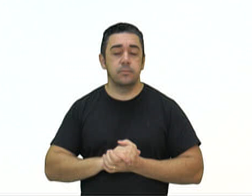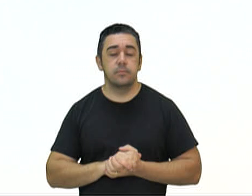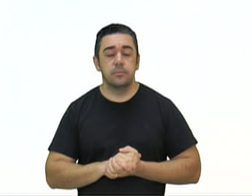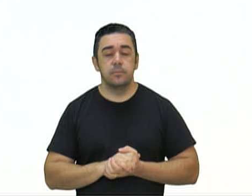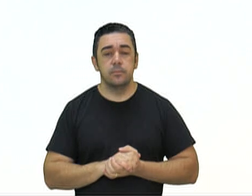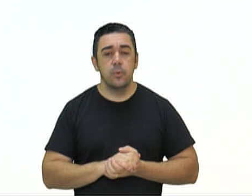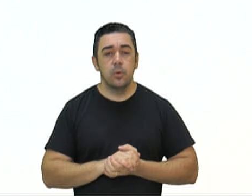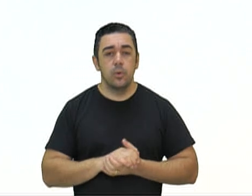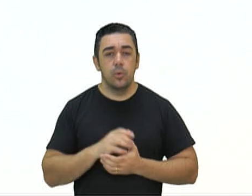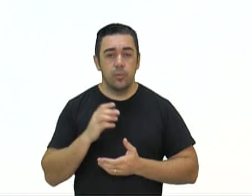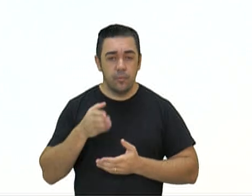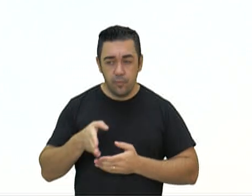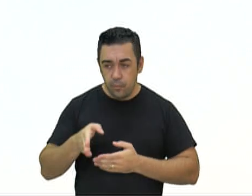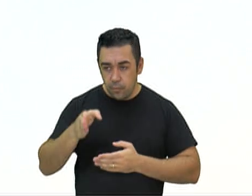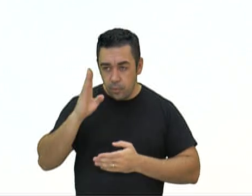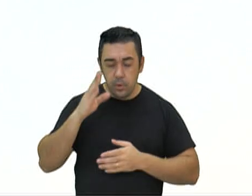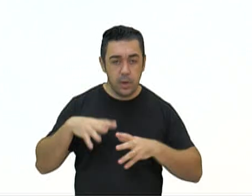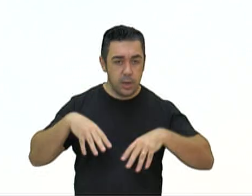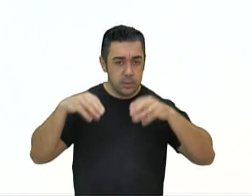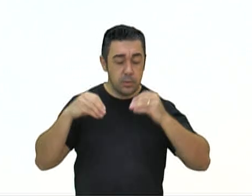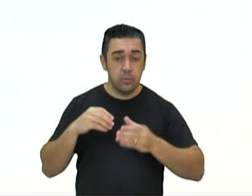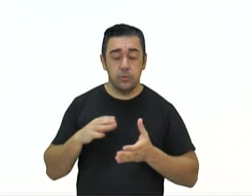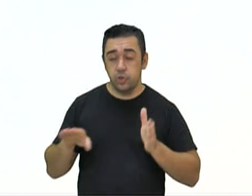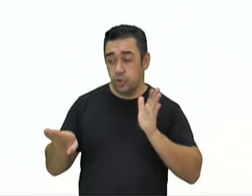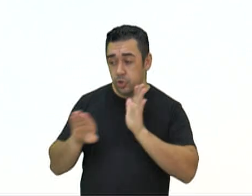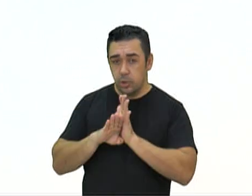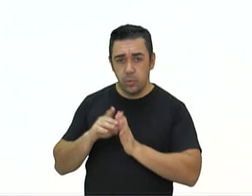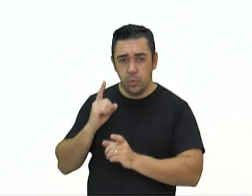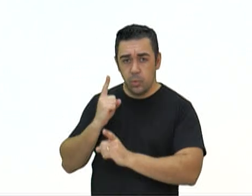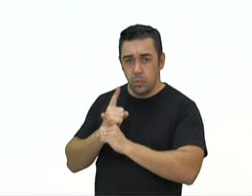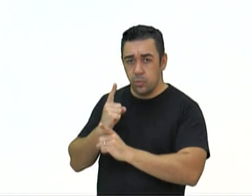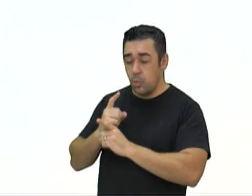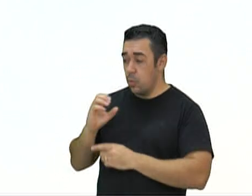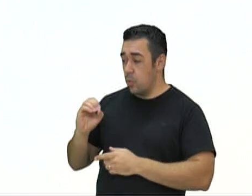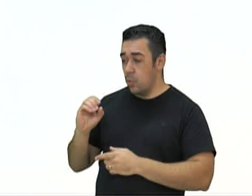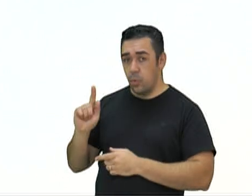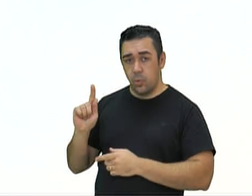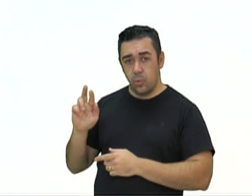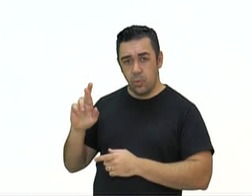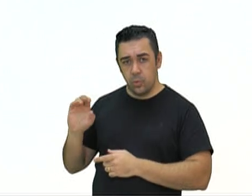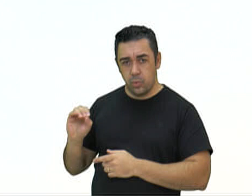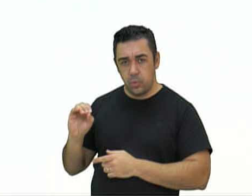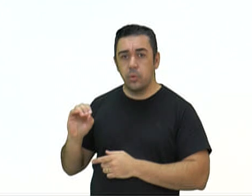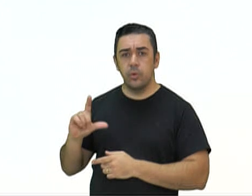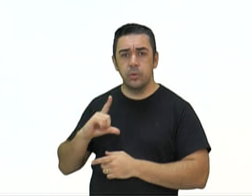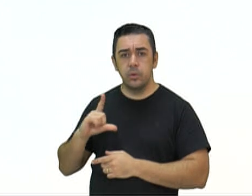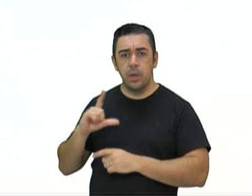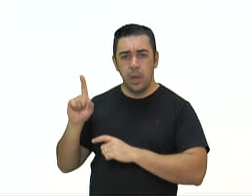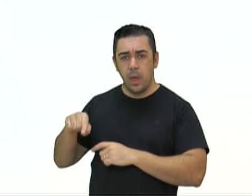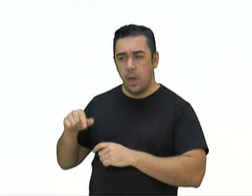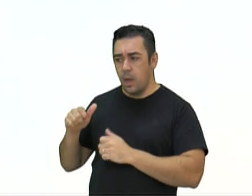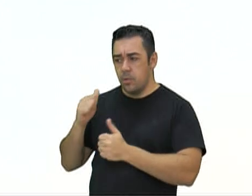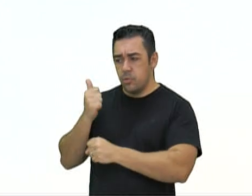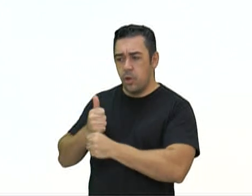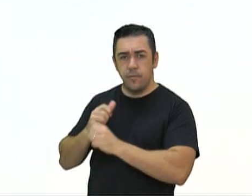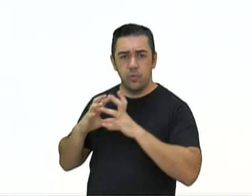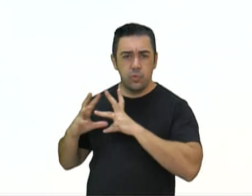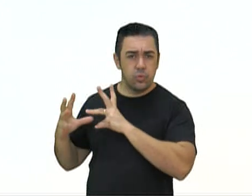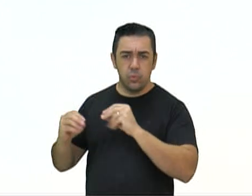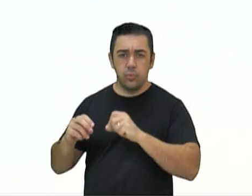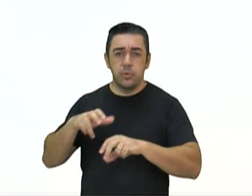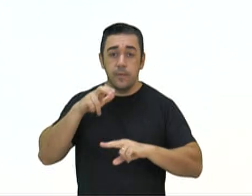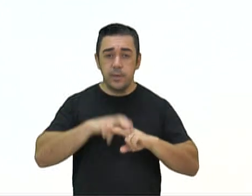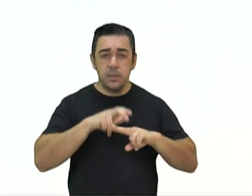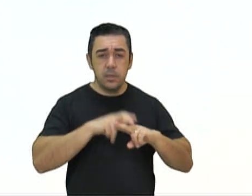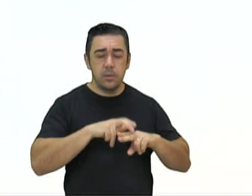castelo. Quando chegou, encontrou o ogre, que era o dono de todas aquelas terras, sentado a